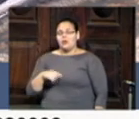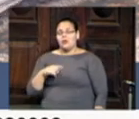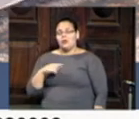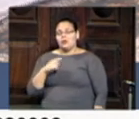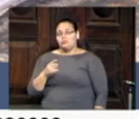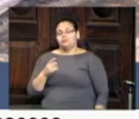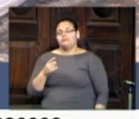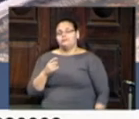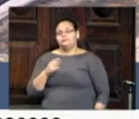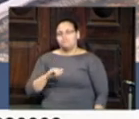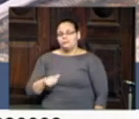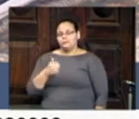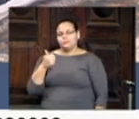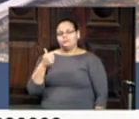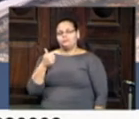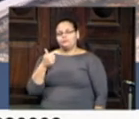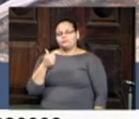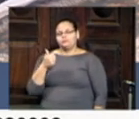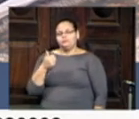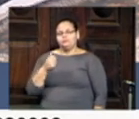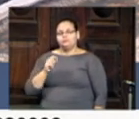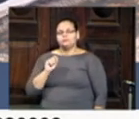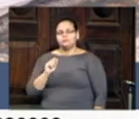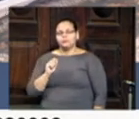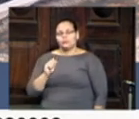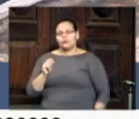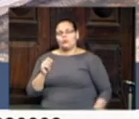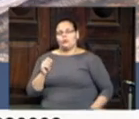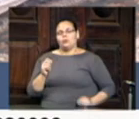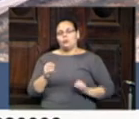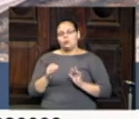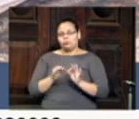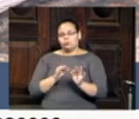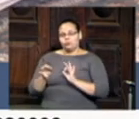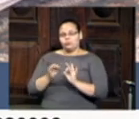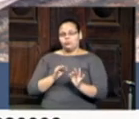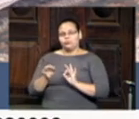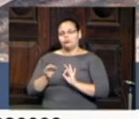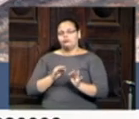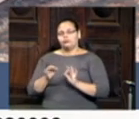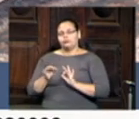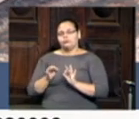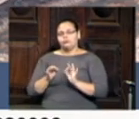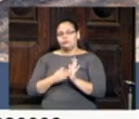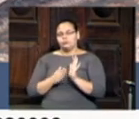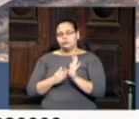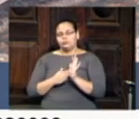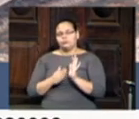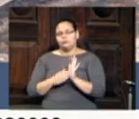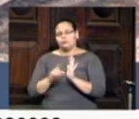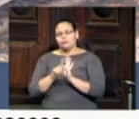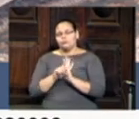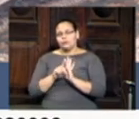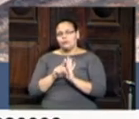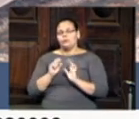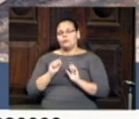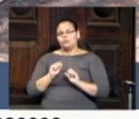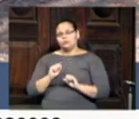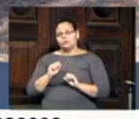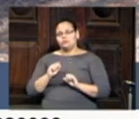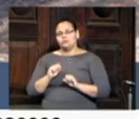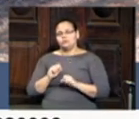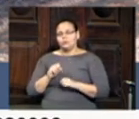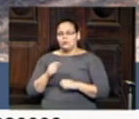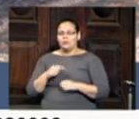muito mais conveniente que o projeto de qualquer um dos edis passe a ser...